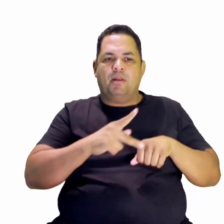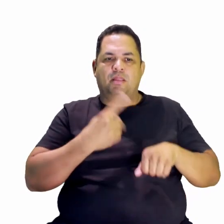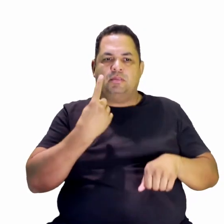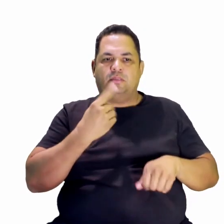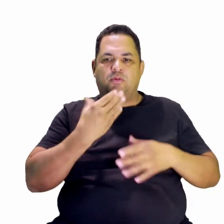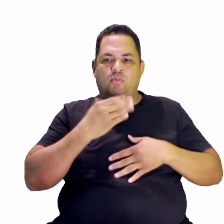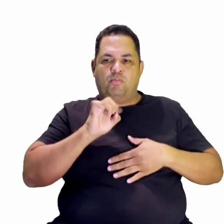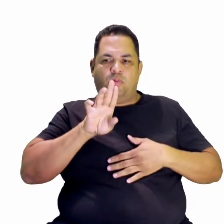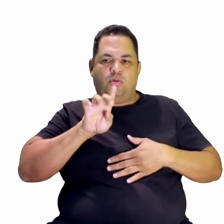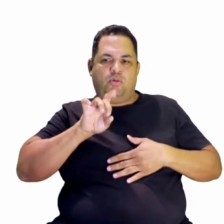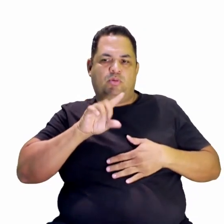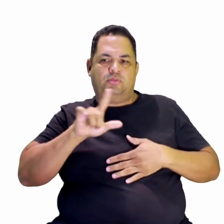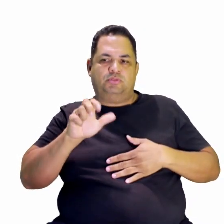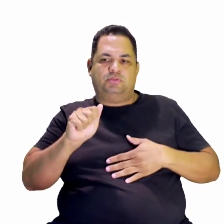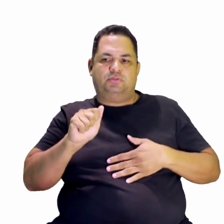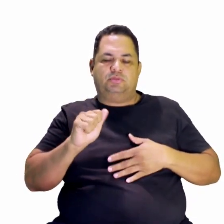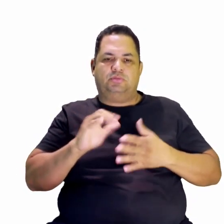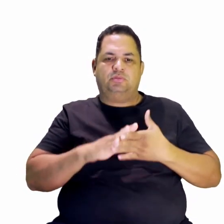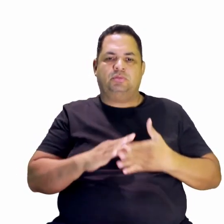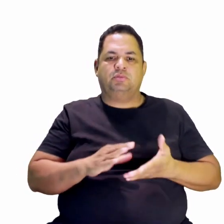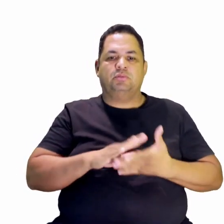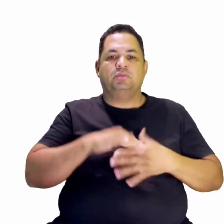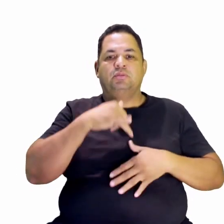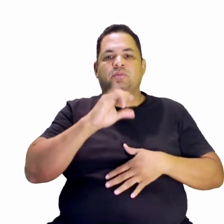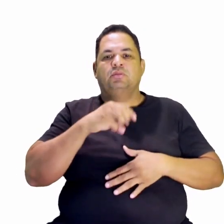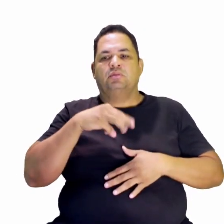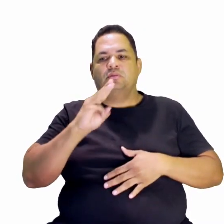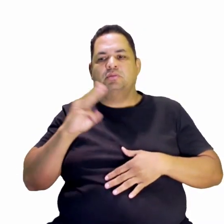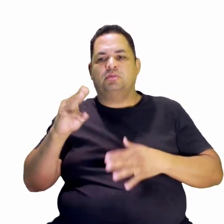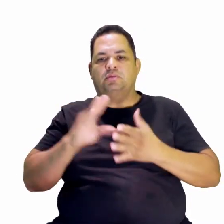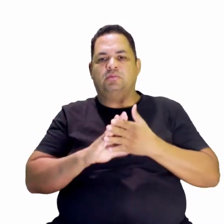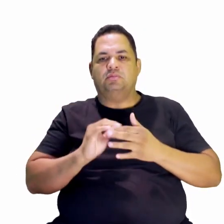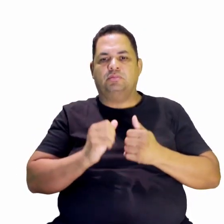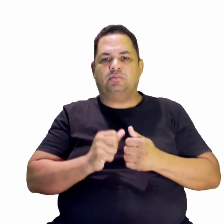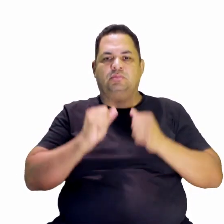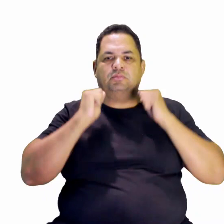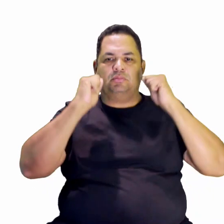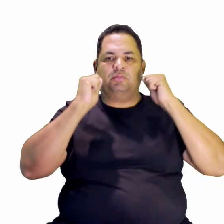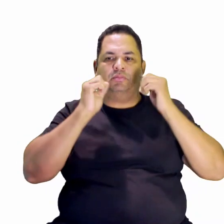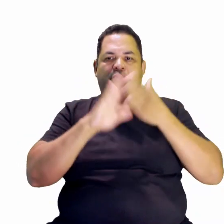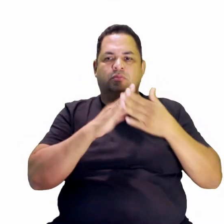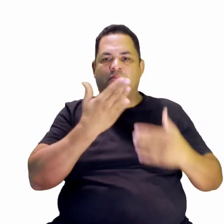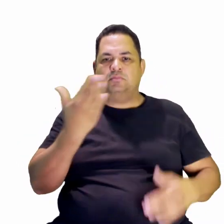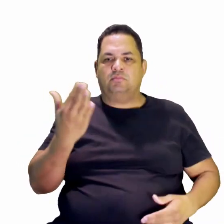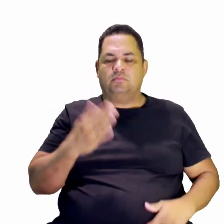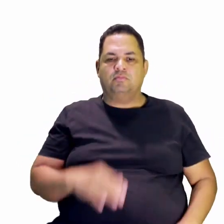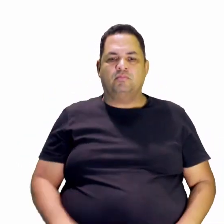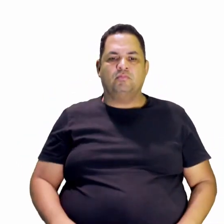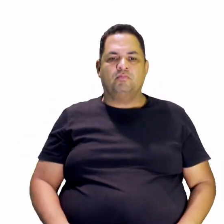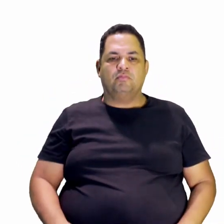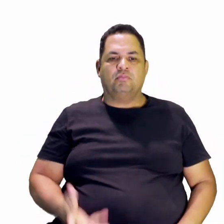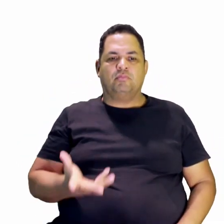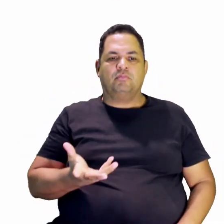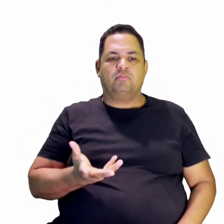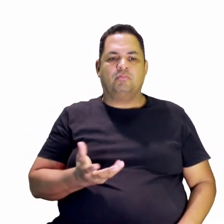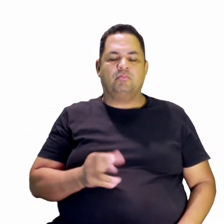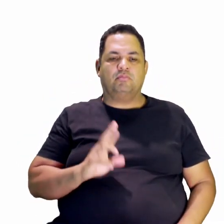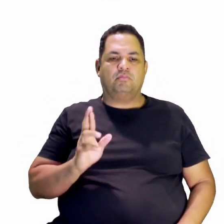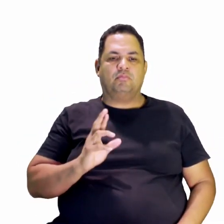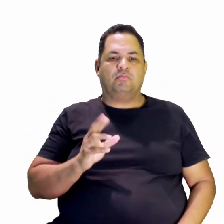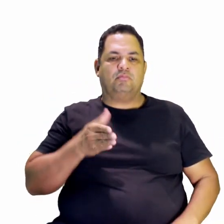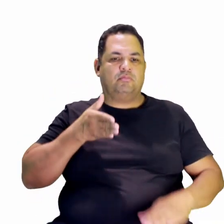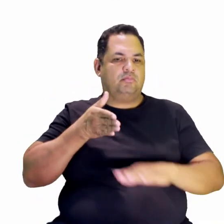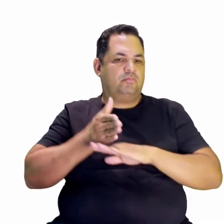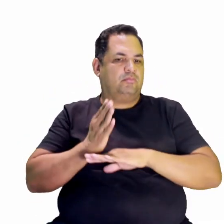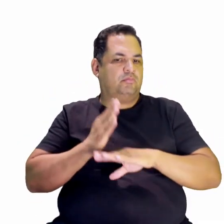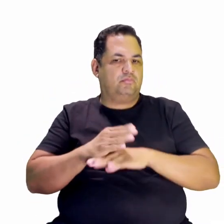aí foi retirado do site www.torcedores.com, né? Tá aí o endereço, quem quiser acessar. E essa